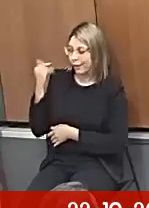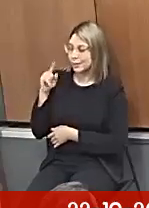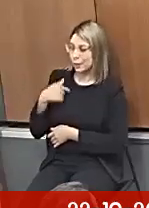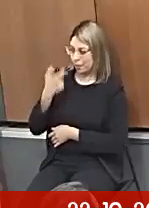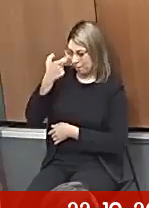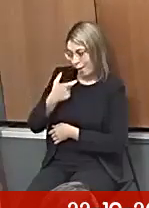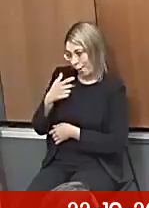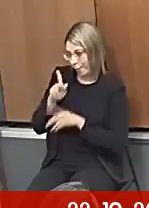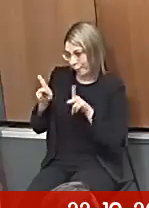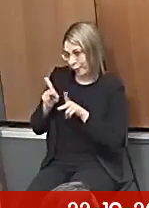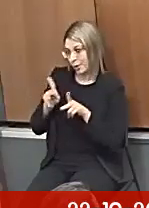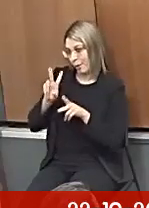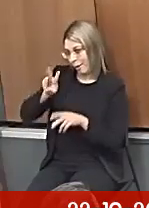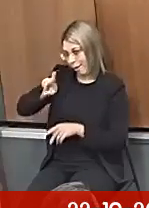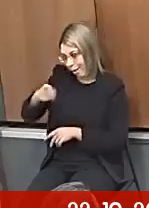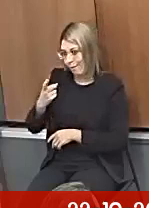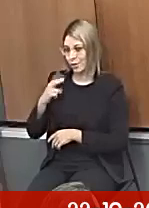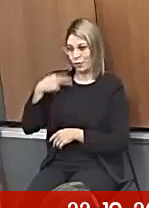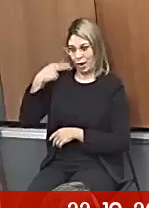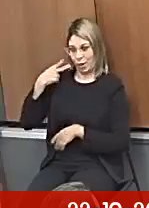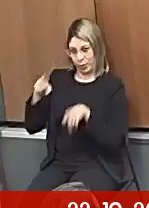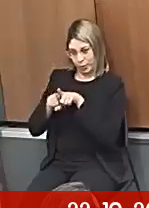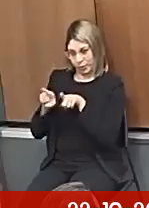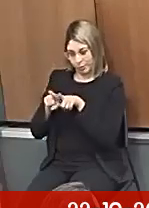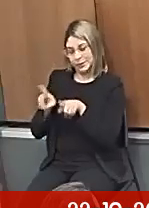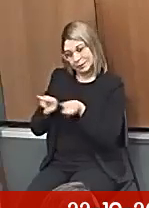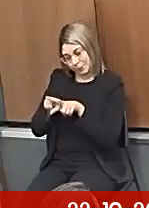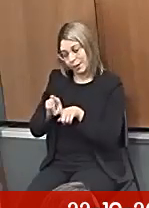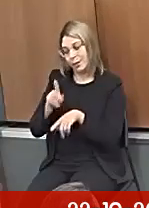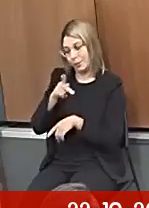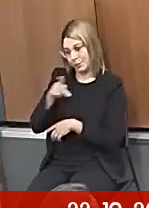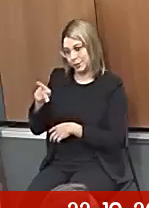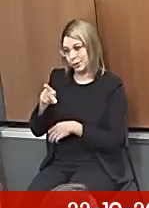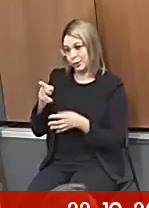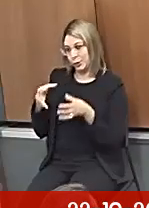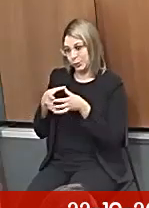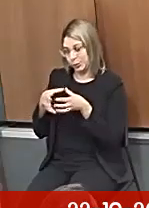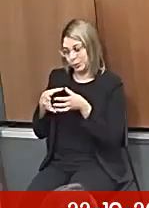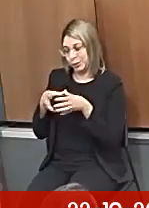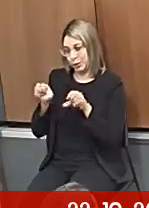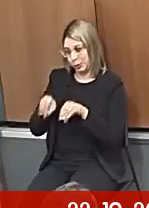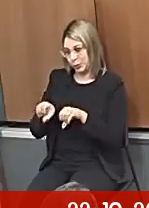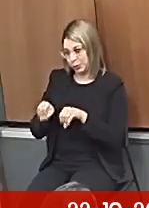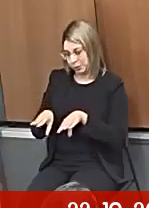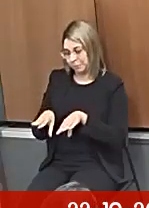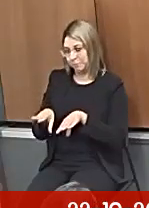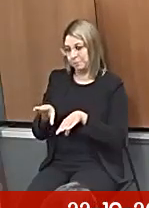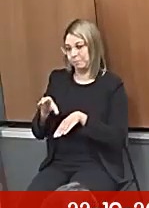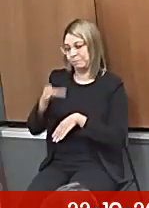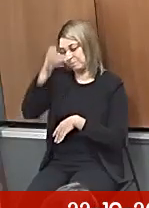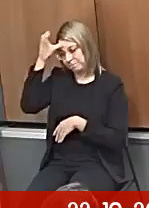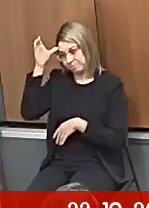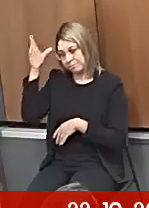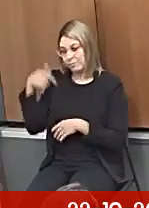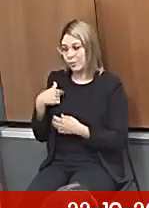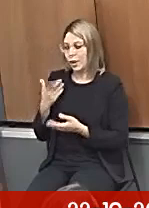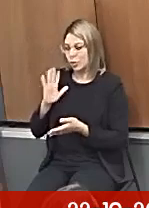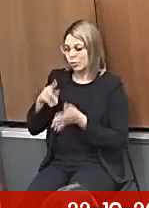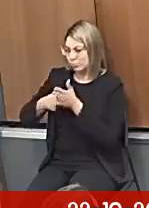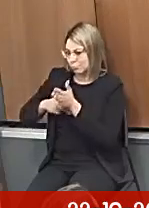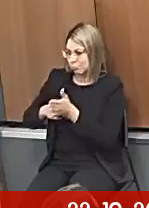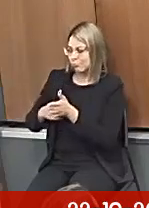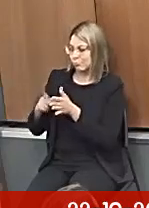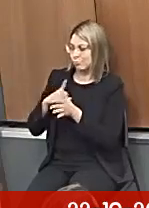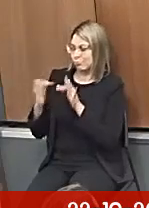professor e ter sido vereador em Belo Horizonte, também presidente da Comissão de Educação da Câmara Municipal. Tive vários momentos com o Sinep,